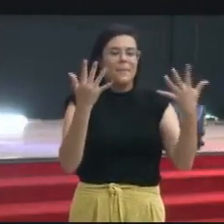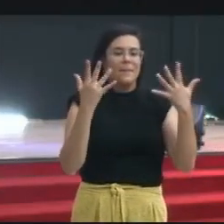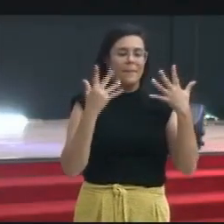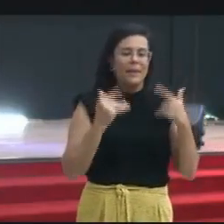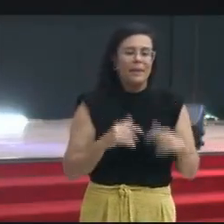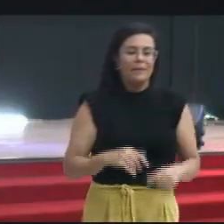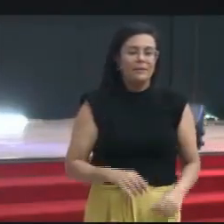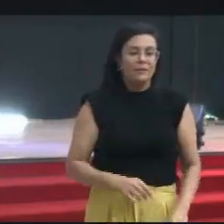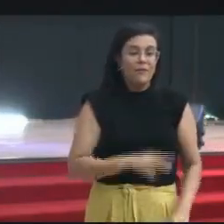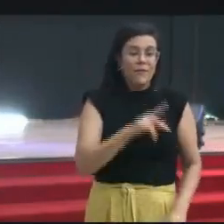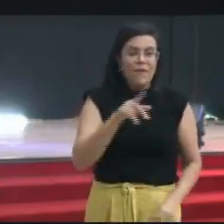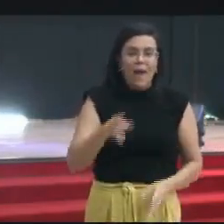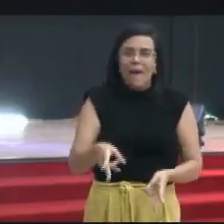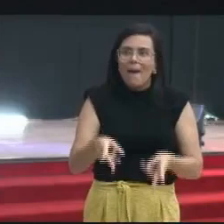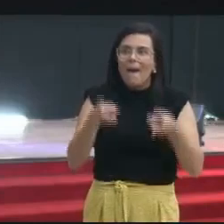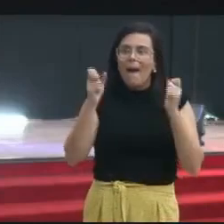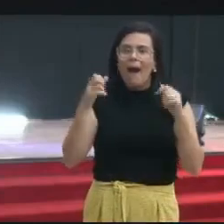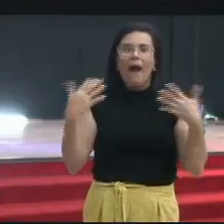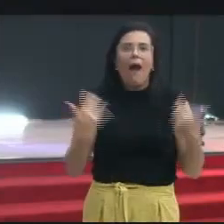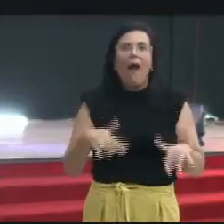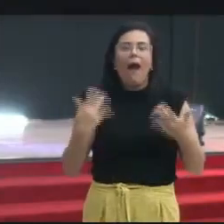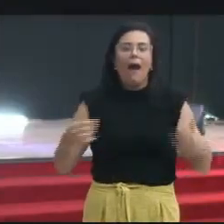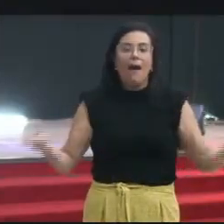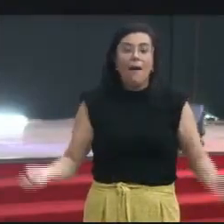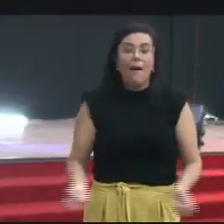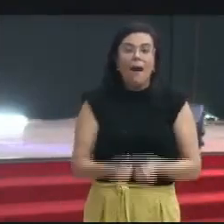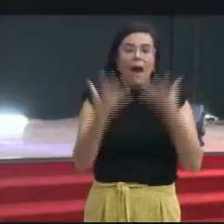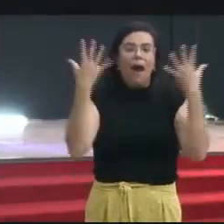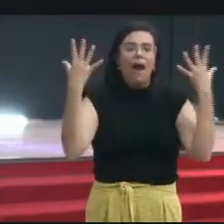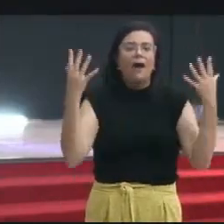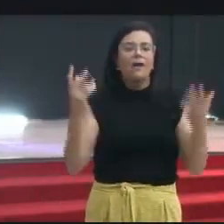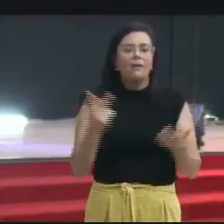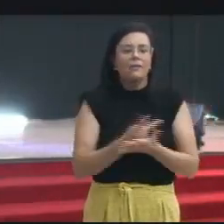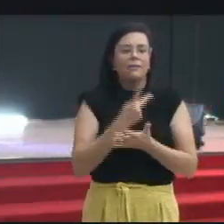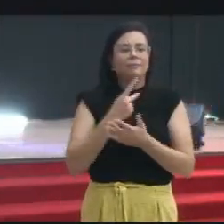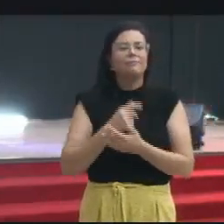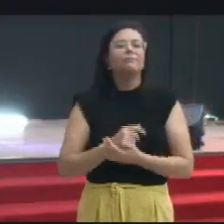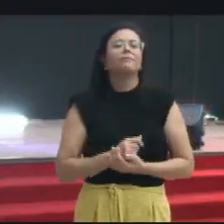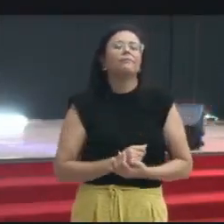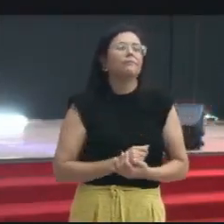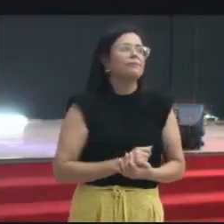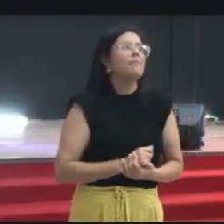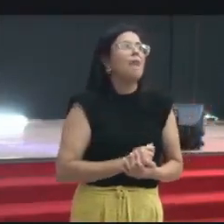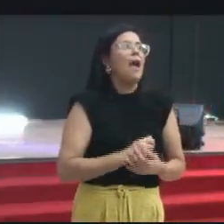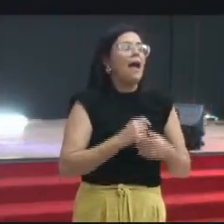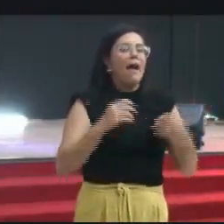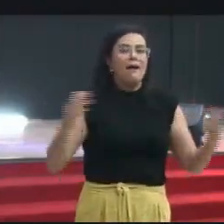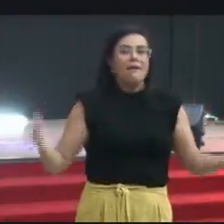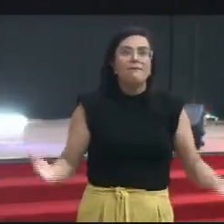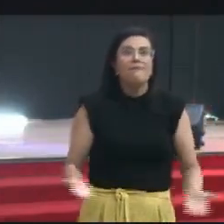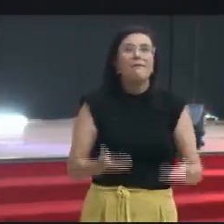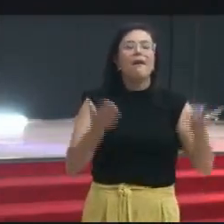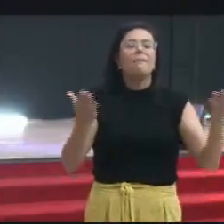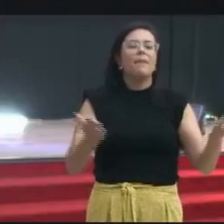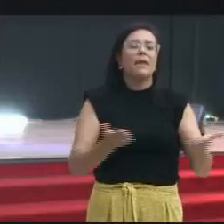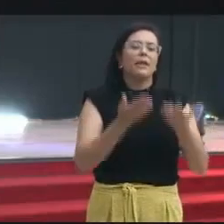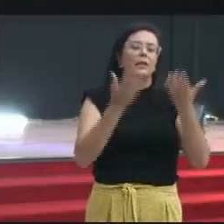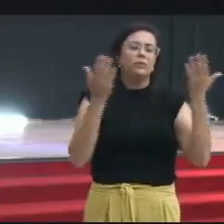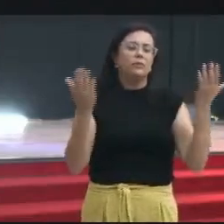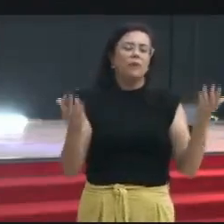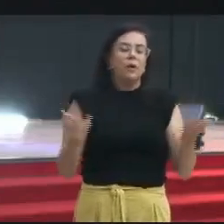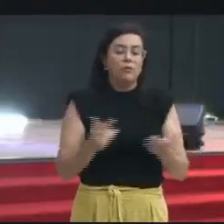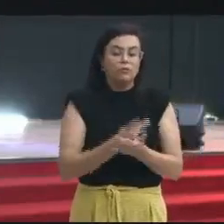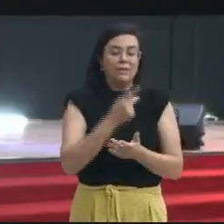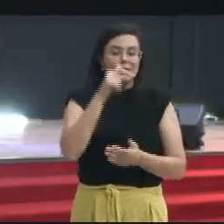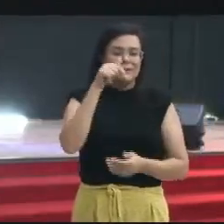milagres acontecendo, e nós vamos ver familiares sendo salvos, e nós vamos ver avivamento acontecendo aqui dentro,